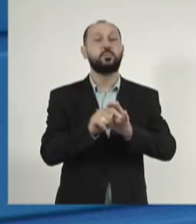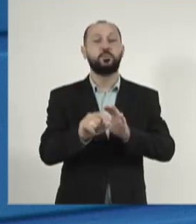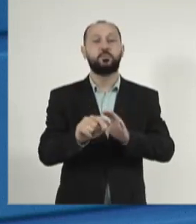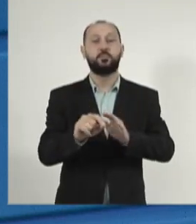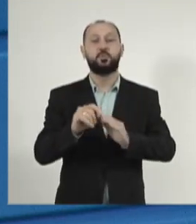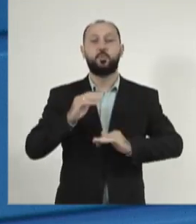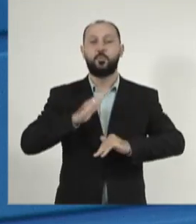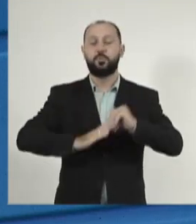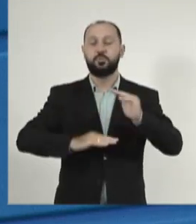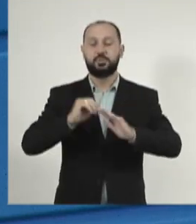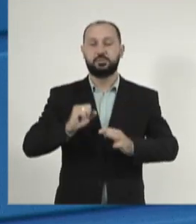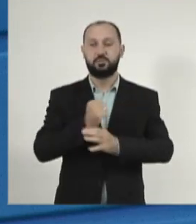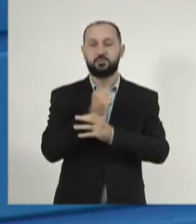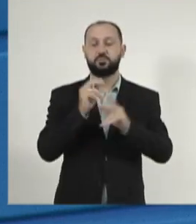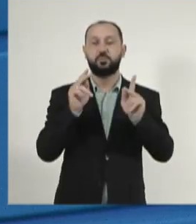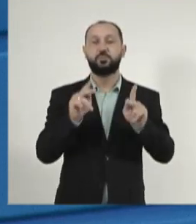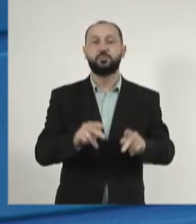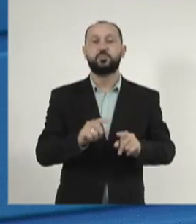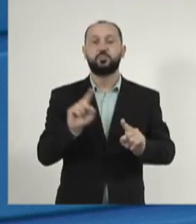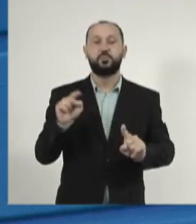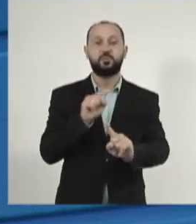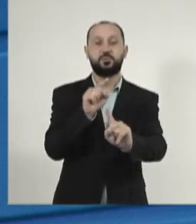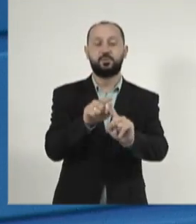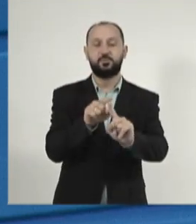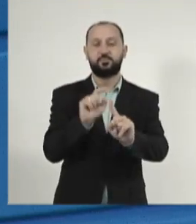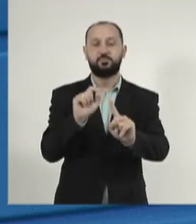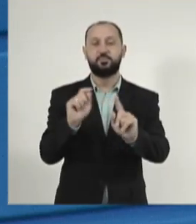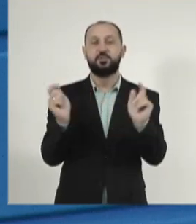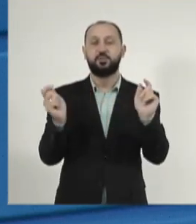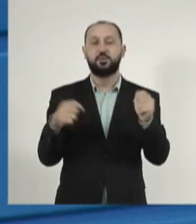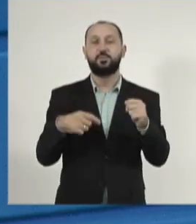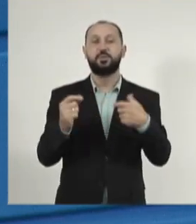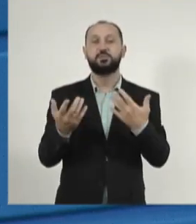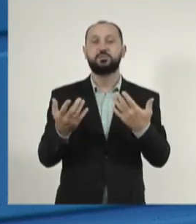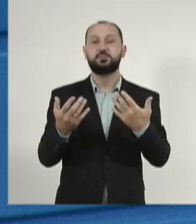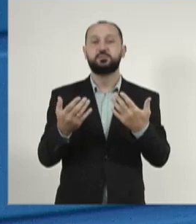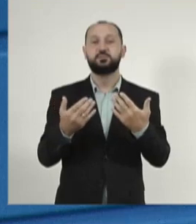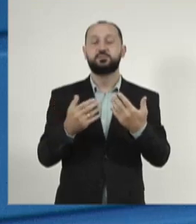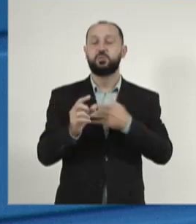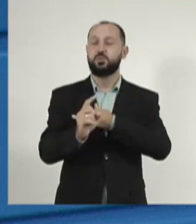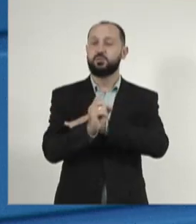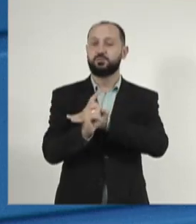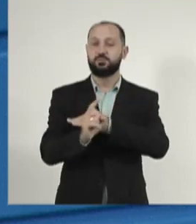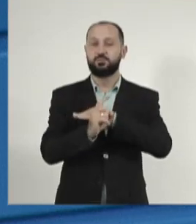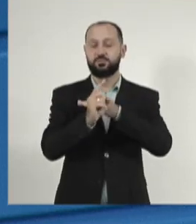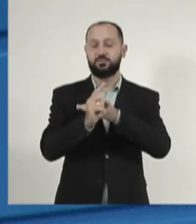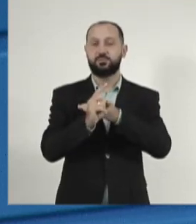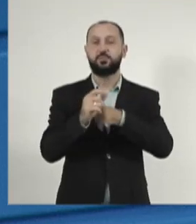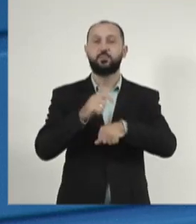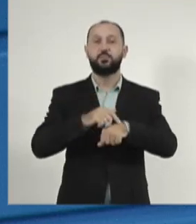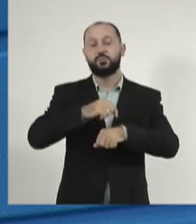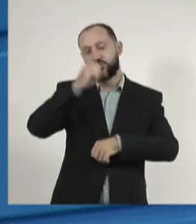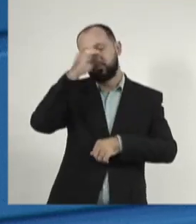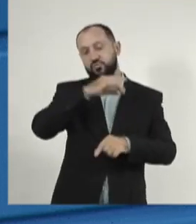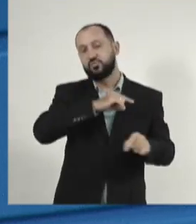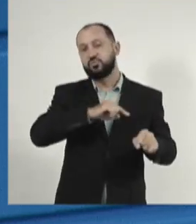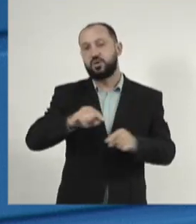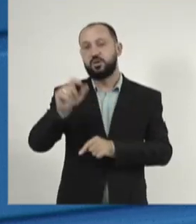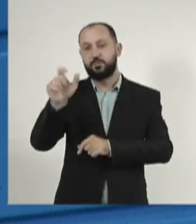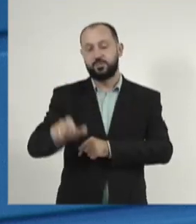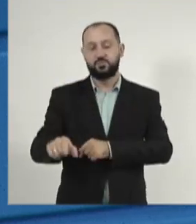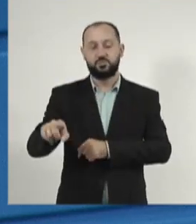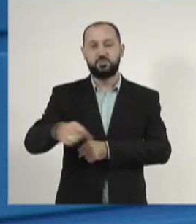os servidores da segurança pública com o objetivo de capacitá-los no atendimento a casos de violência contra